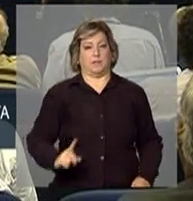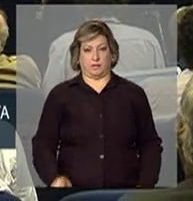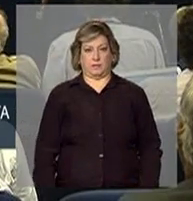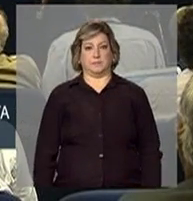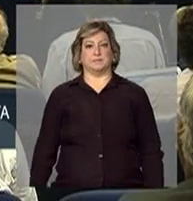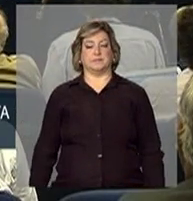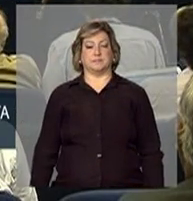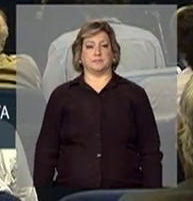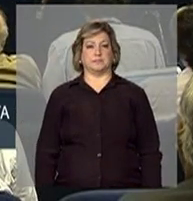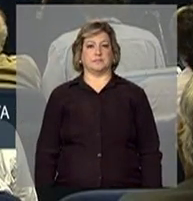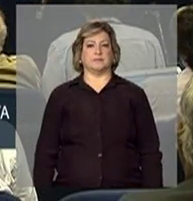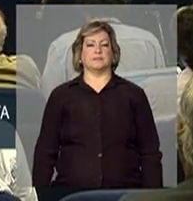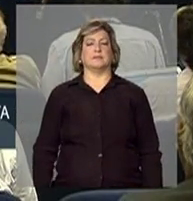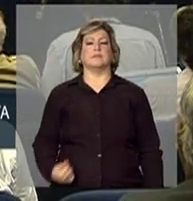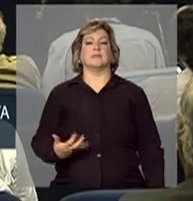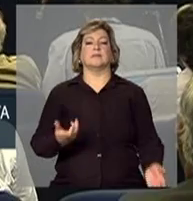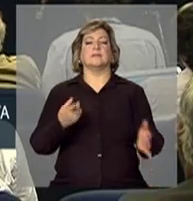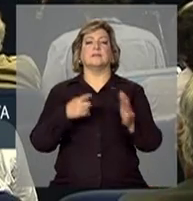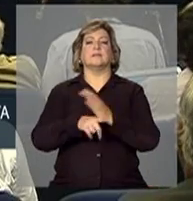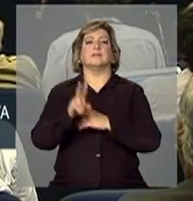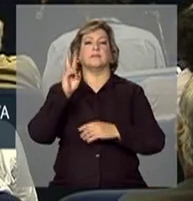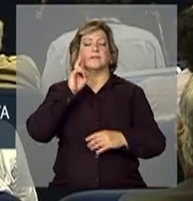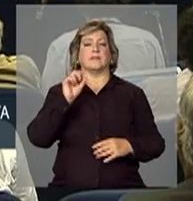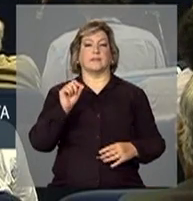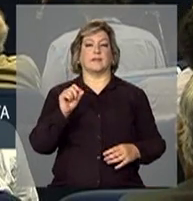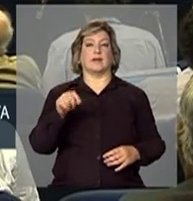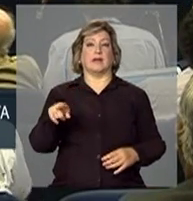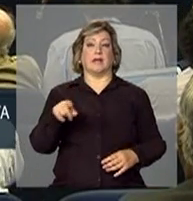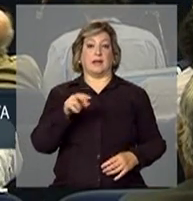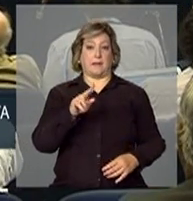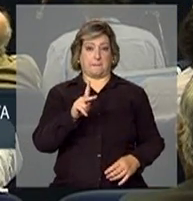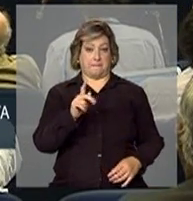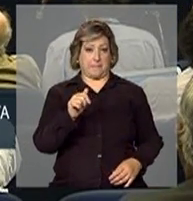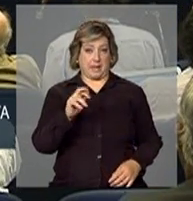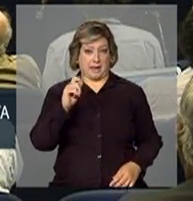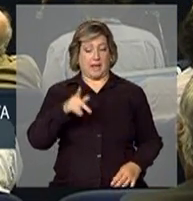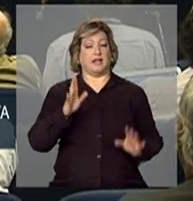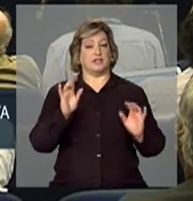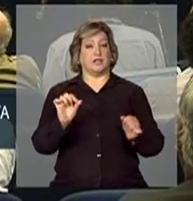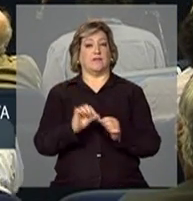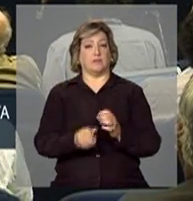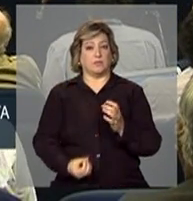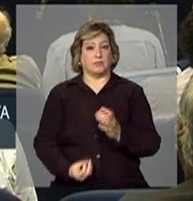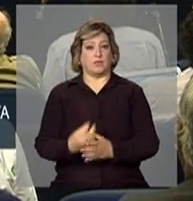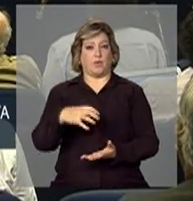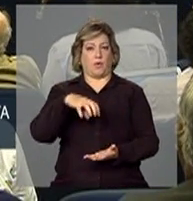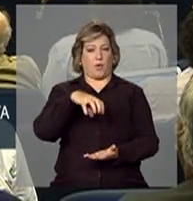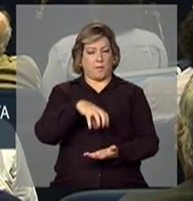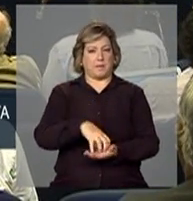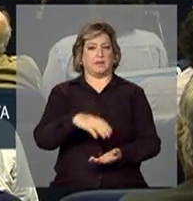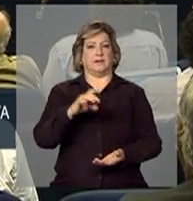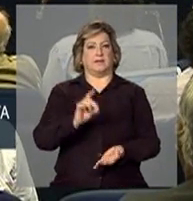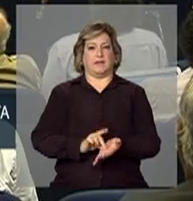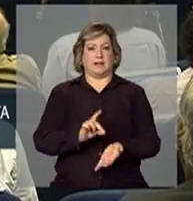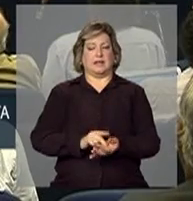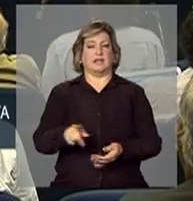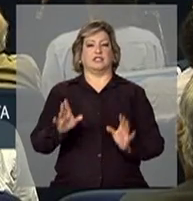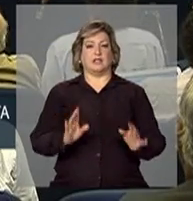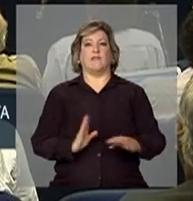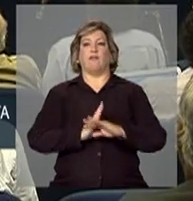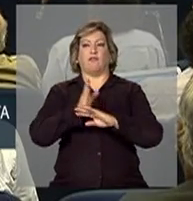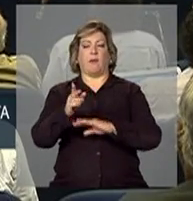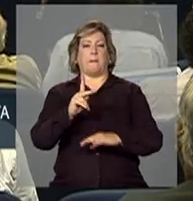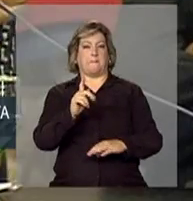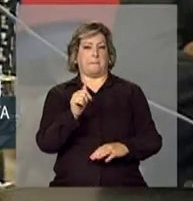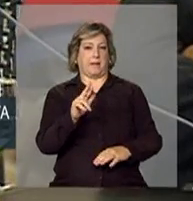lembrar que no Pará já se formou uma Comissão Estadual da Verdade, não é? E nós estivemos 2 vezes no Pará, uma vez